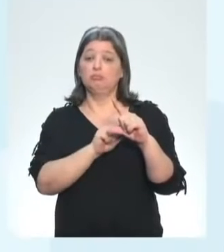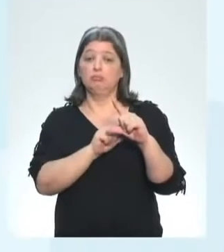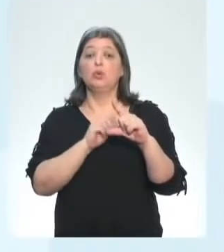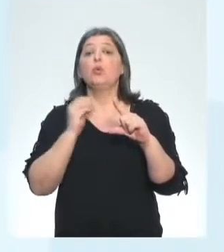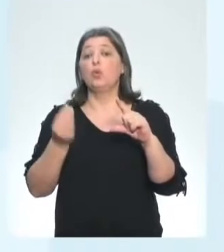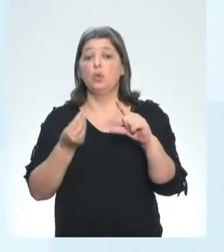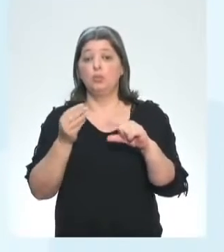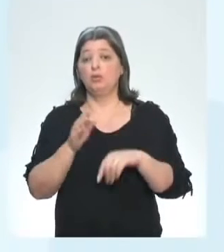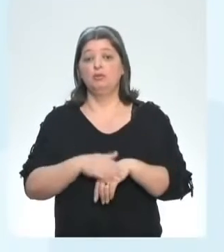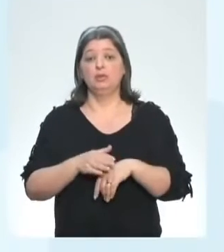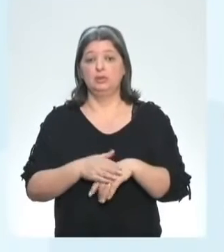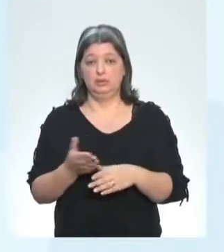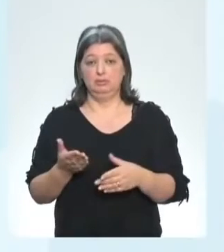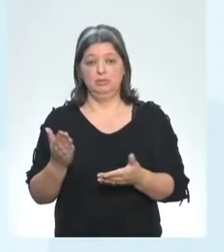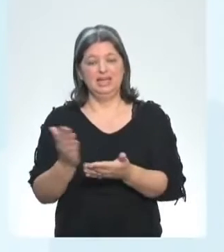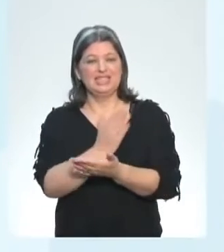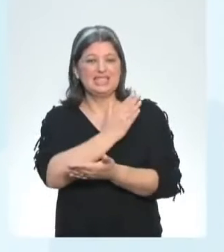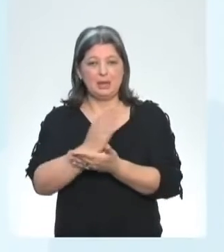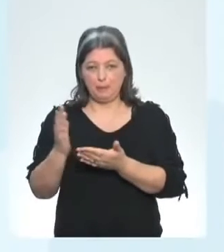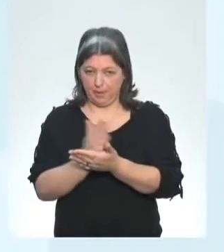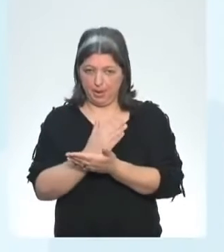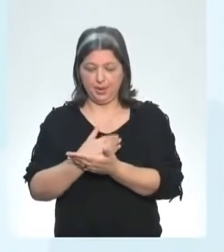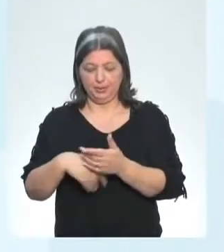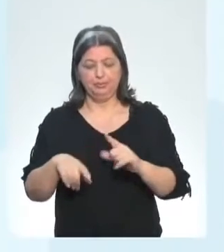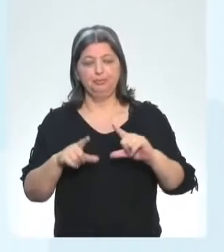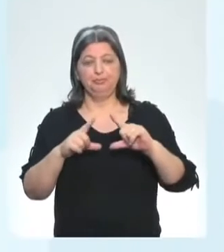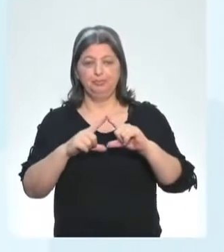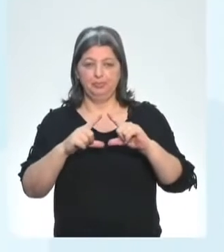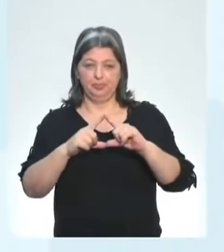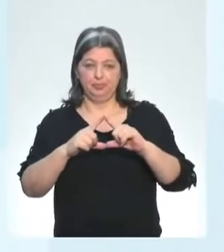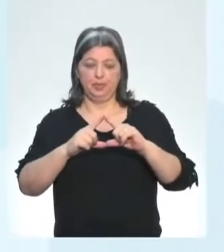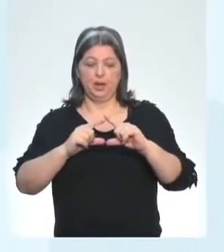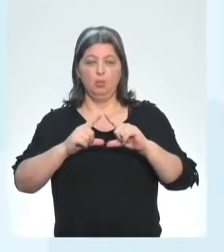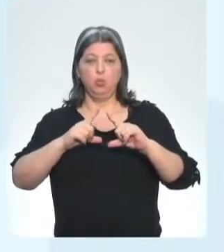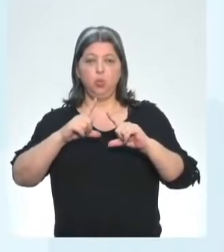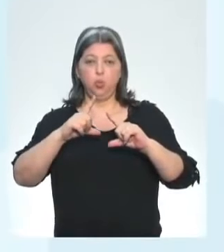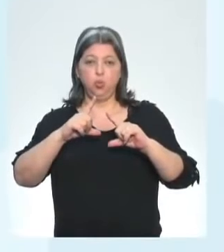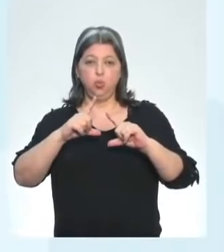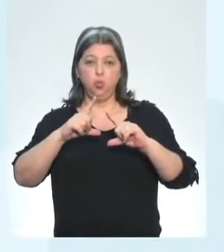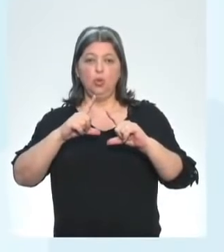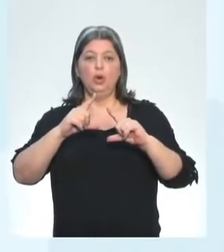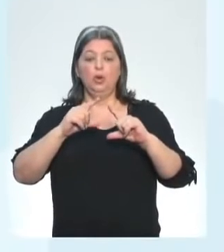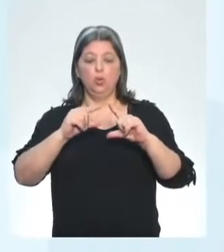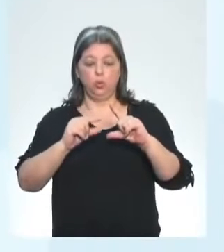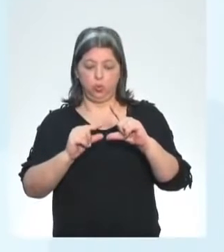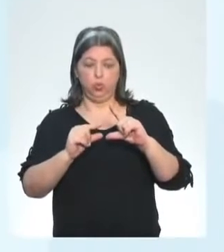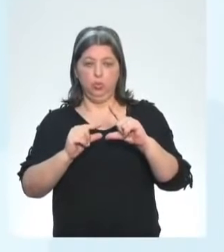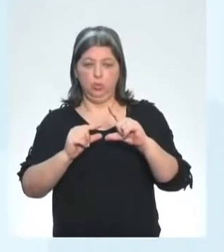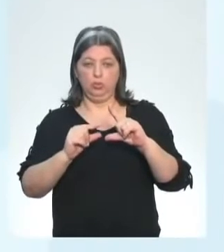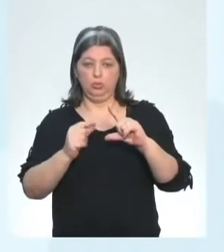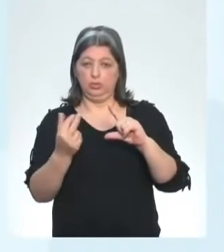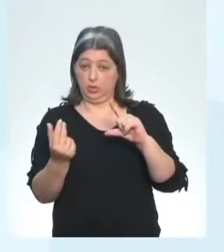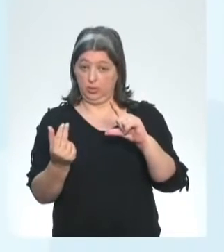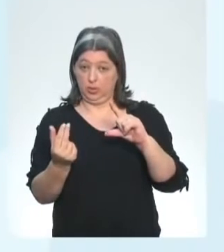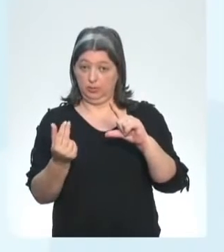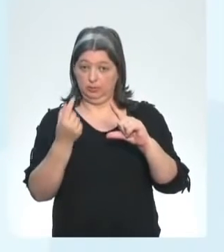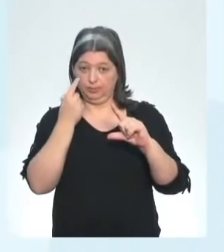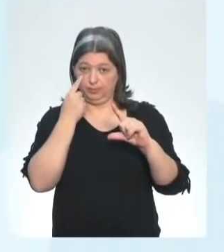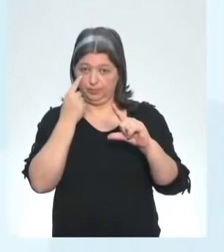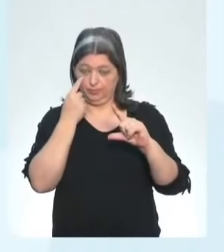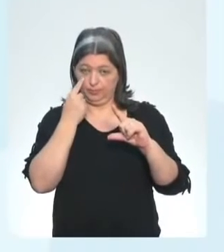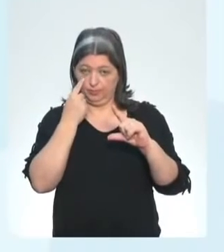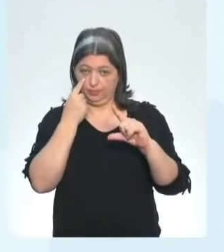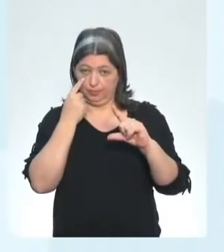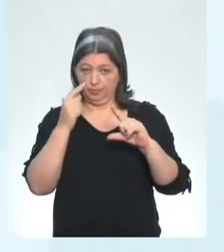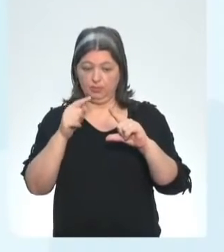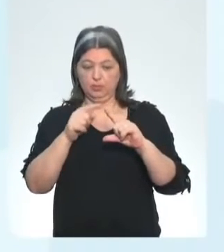fazer? Separa, ó, o triangulão desse triangulinho, eles são semelhantes. Veja, este lado